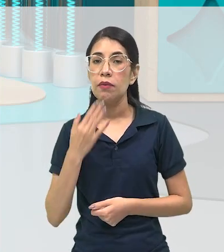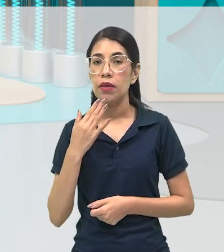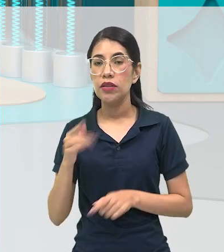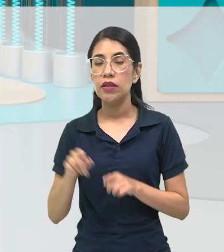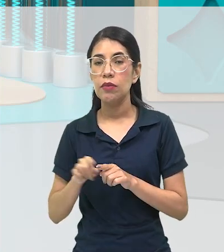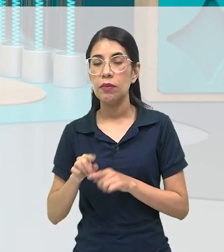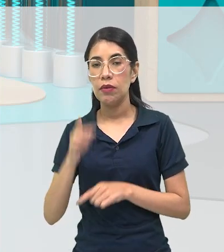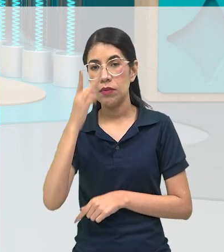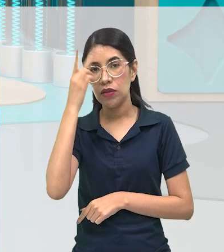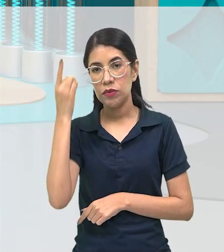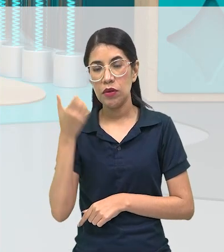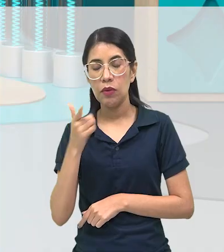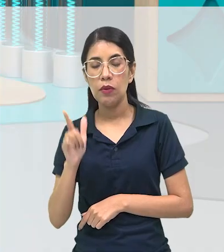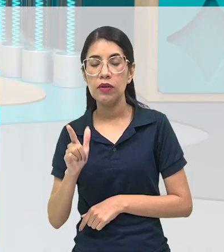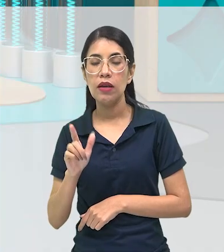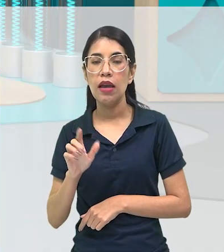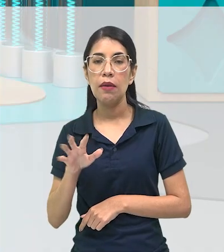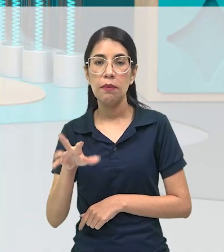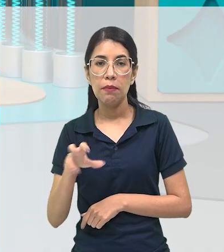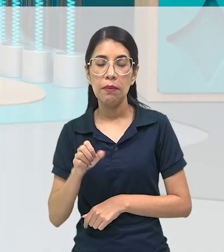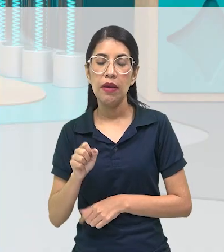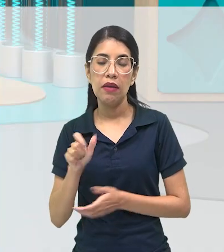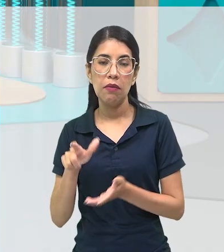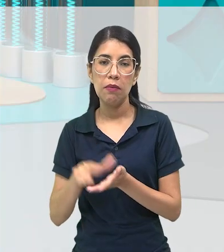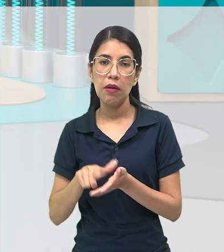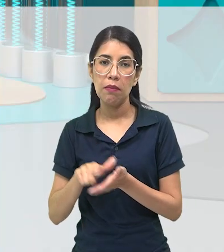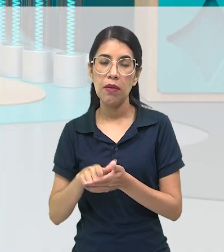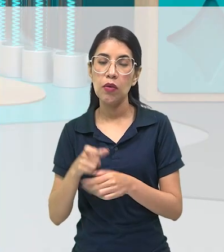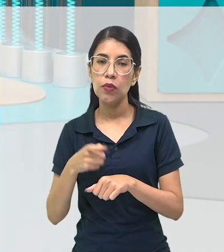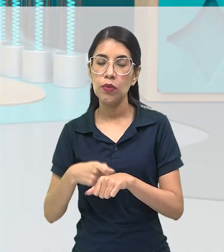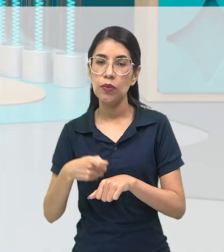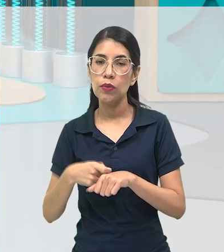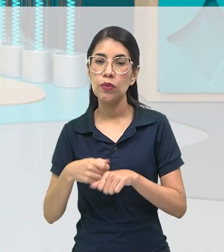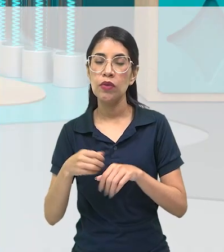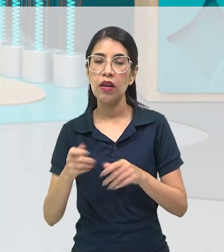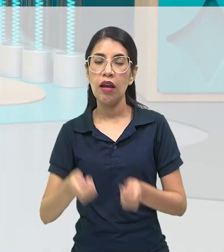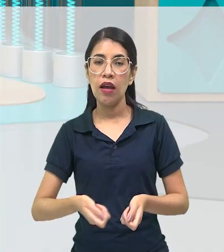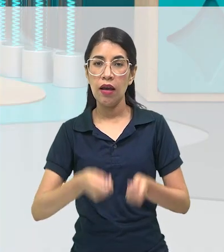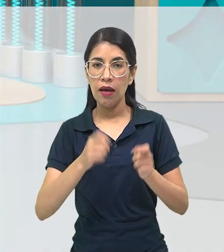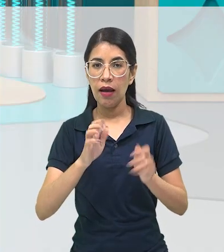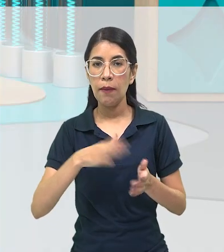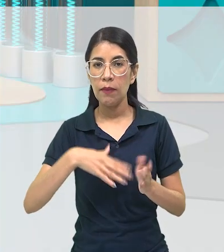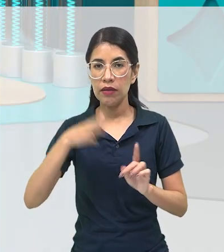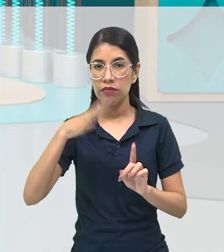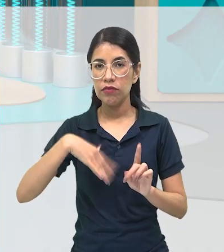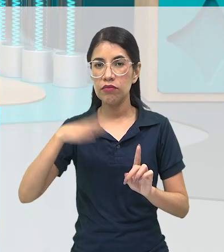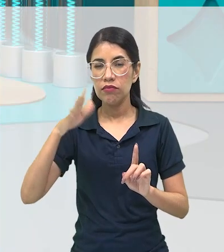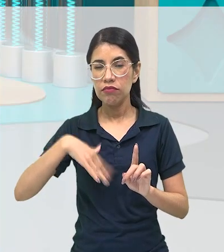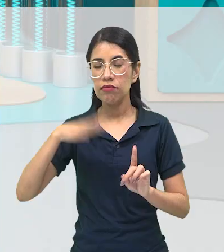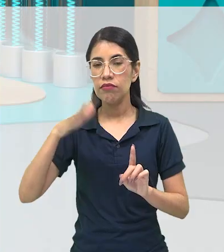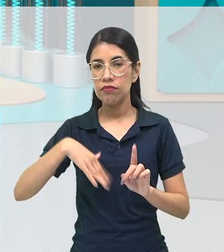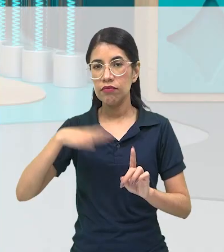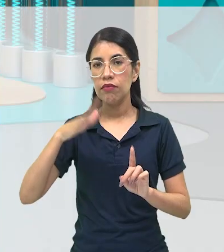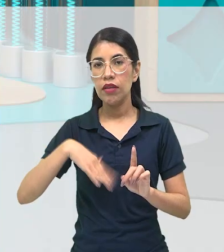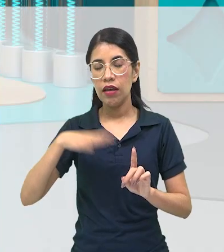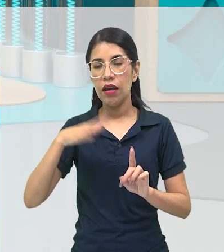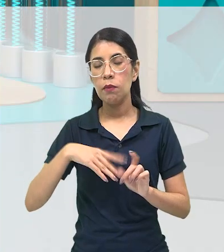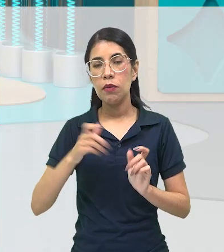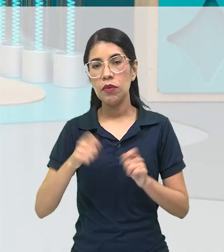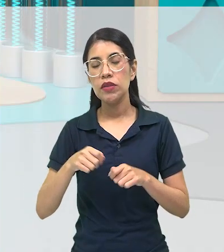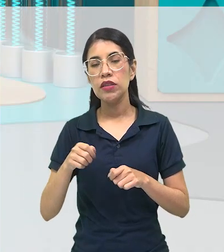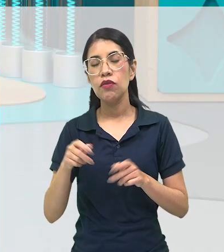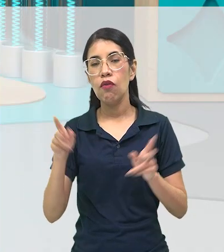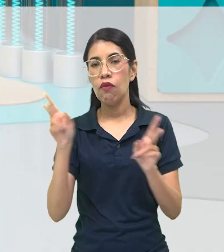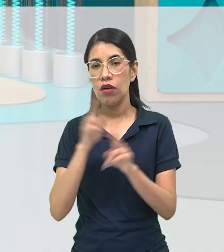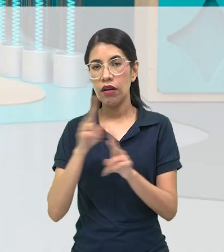também pega um pedaço de papelão, alguma coisa, um isopor, e ficar abanando, fazendo uma ventilação